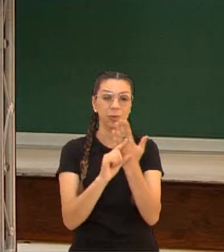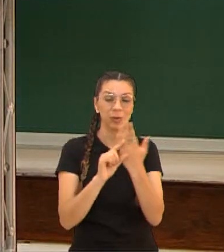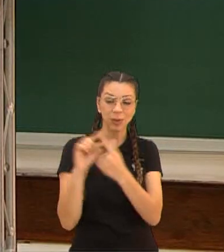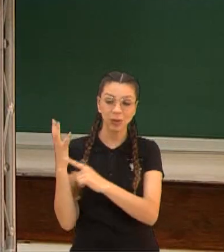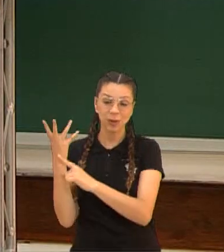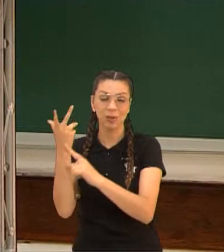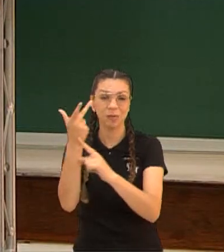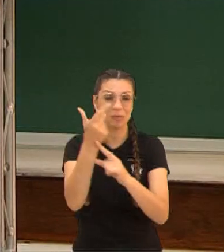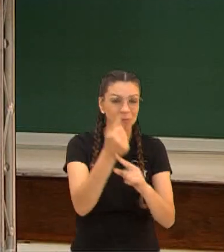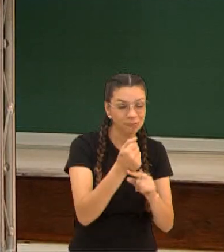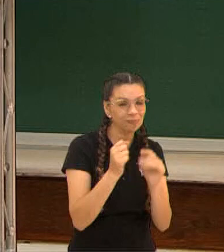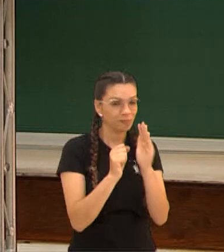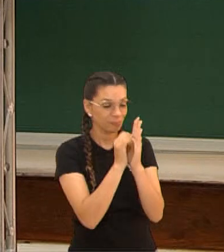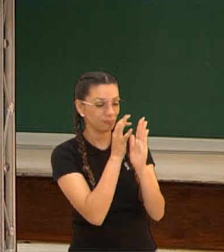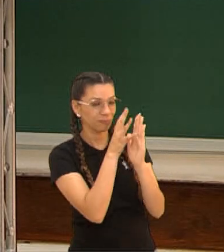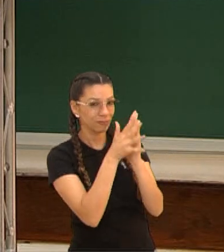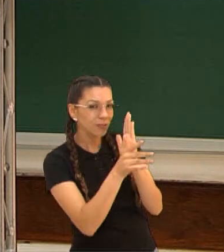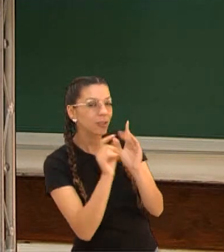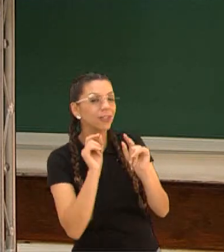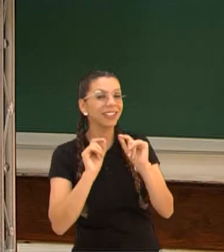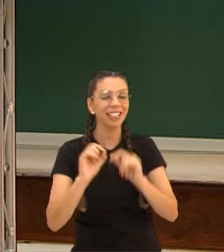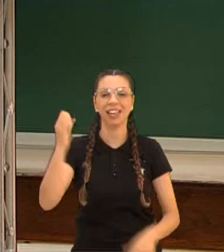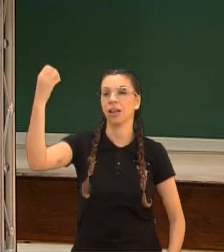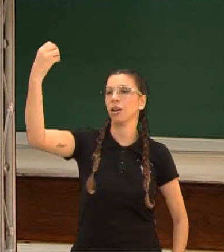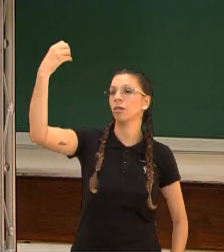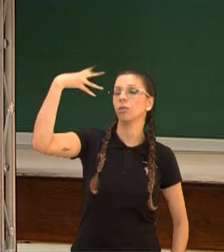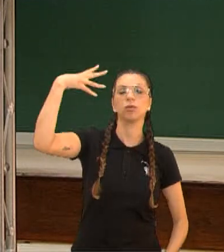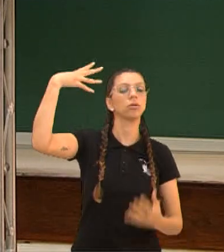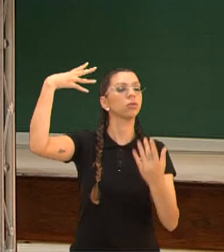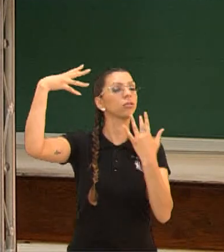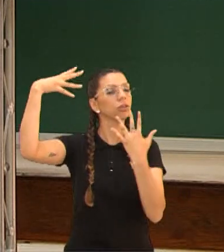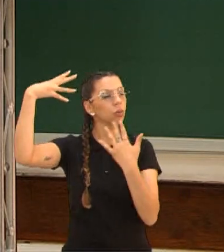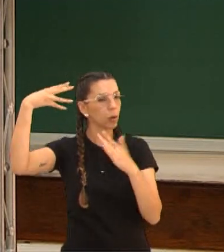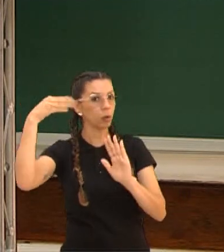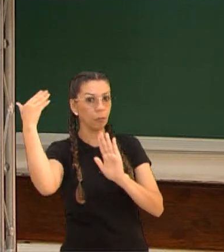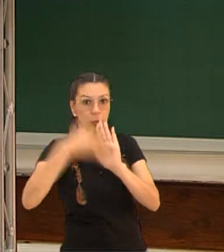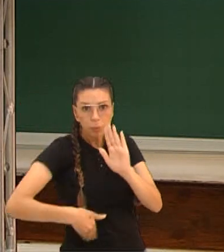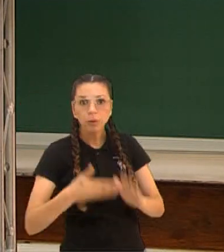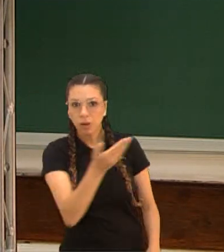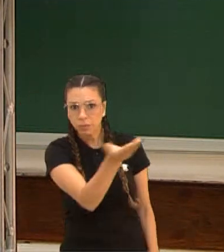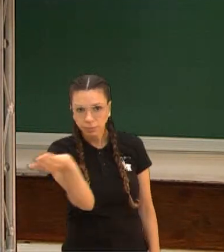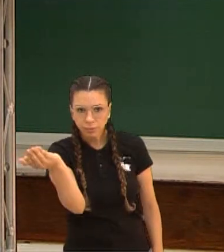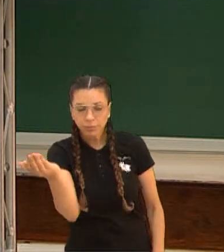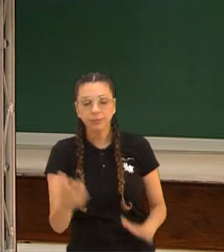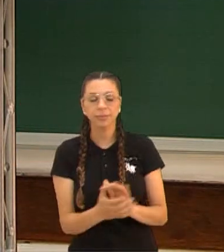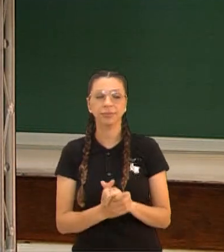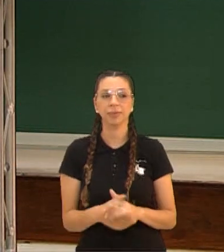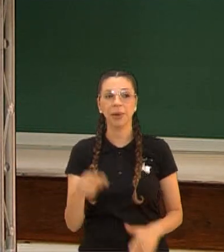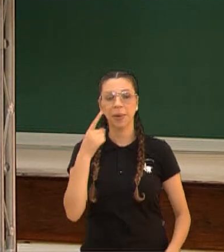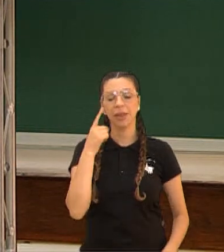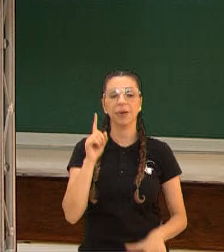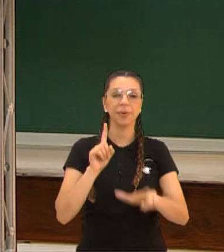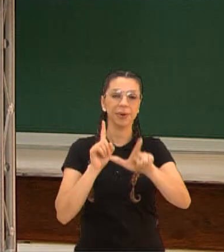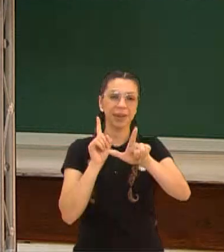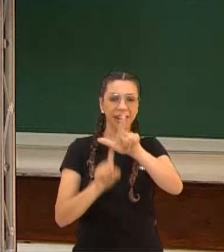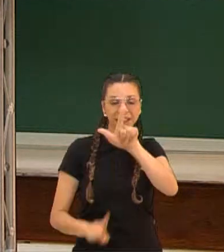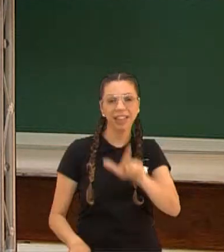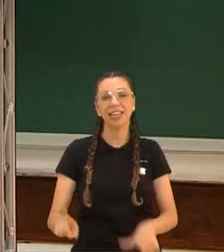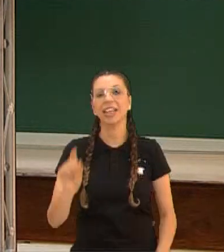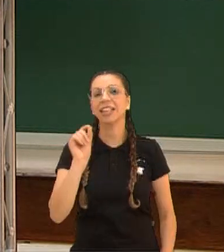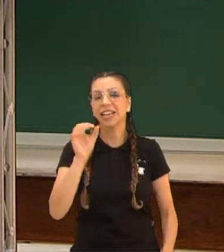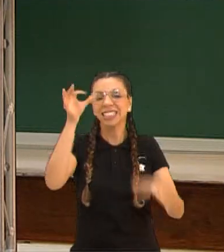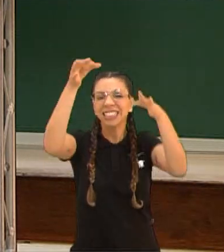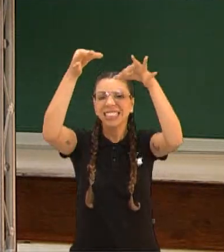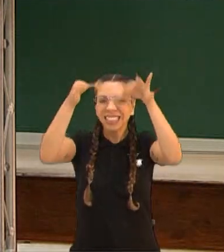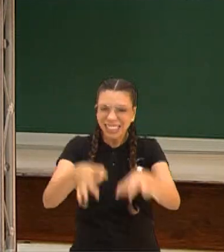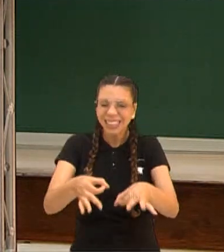impressionistas eram as luzes de cores. E eu vou provar isso para vocês, hein? Então, a alternativa correta, eu garanto que